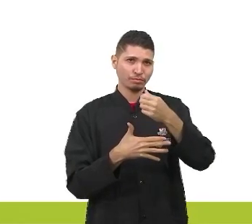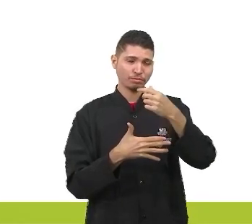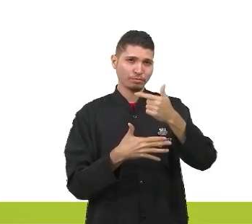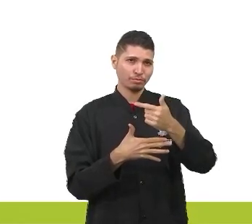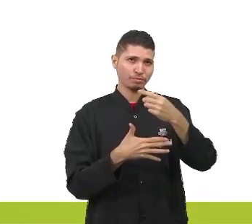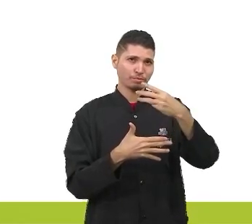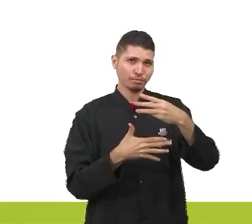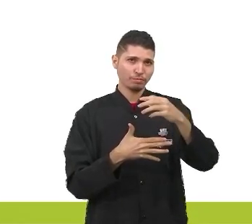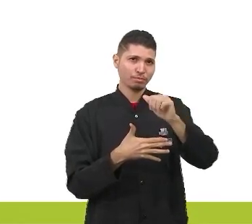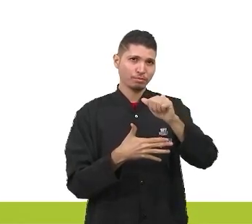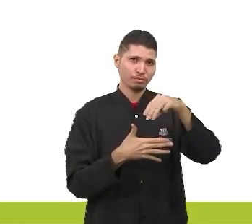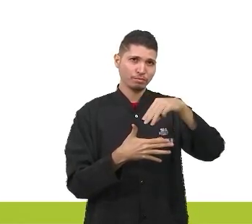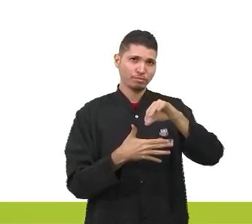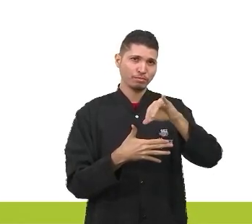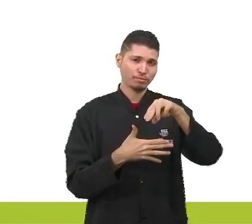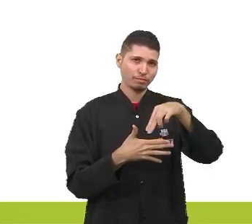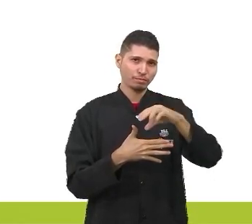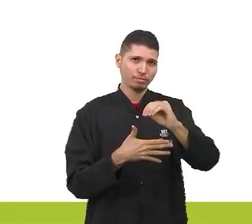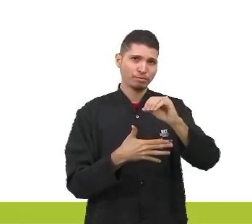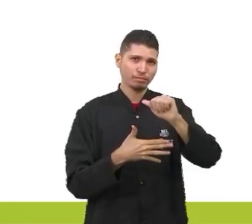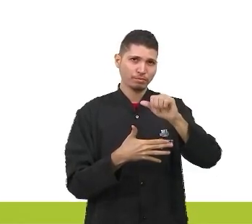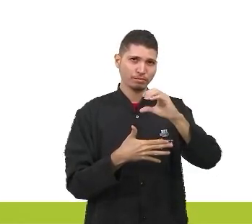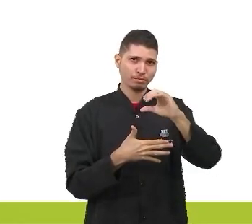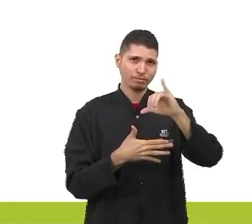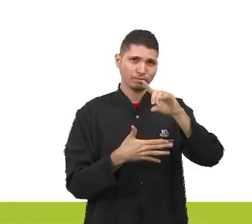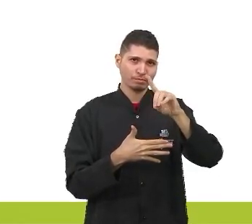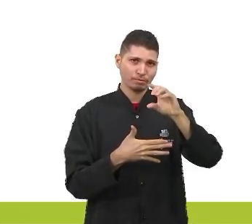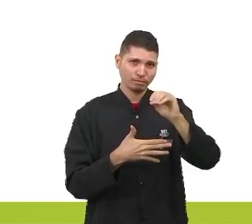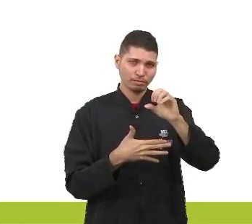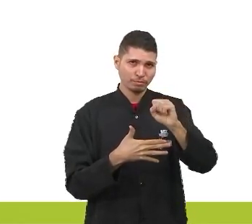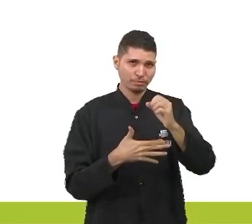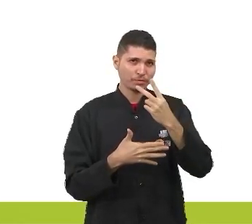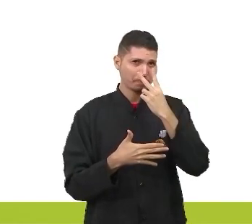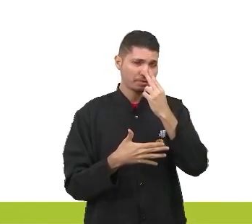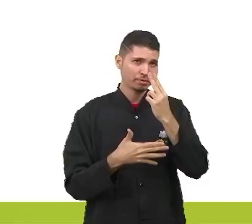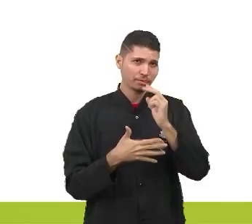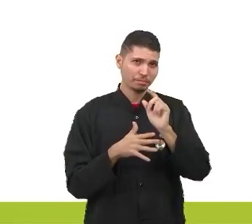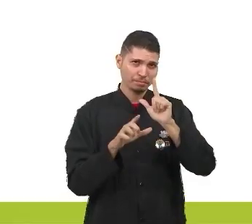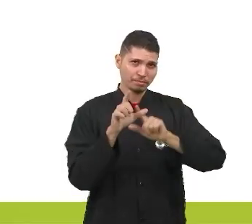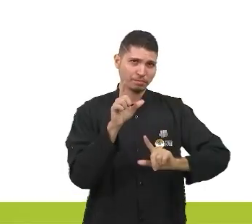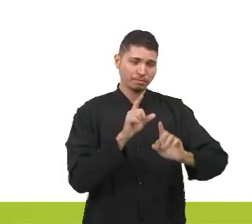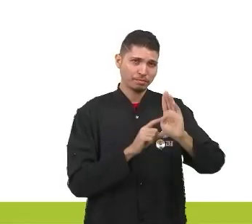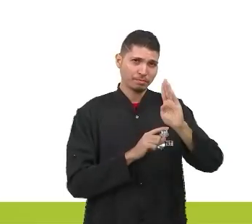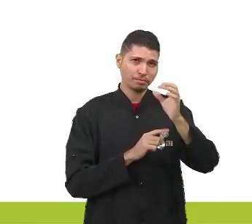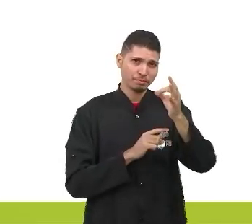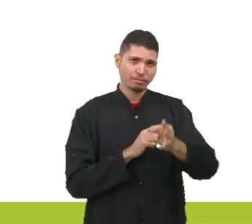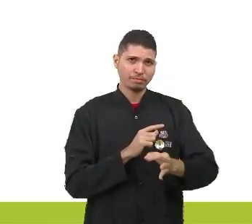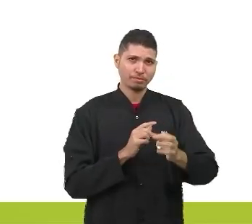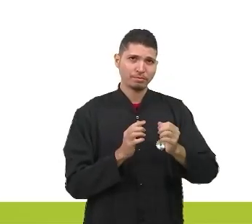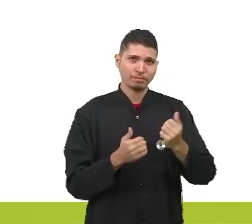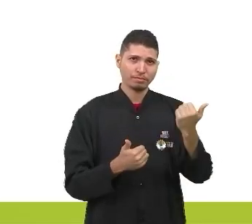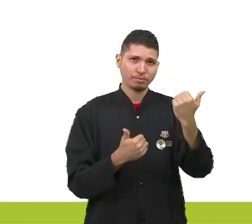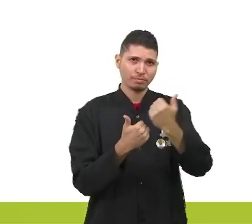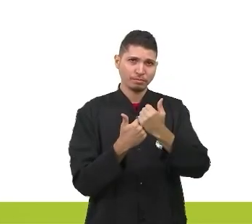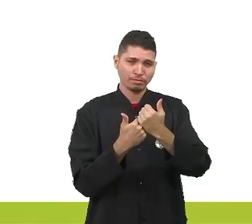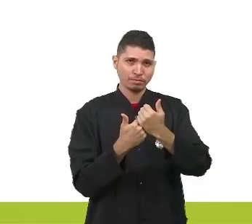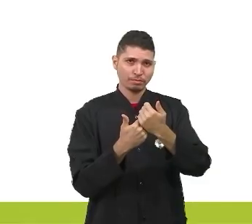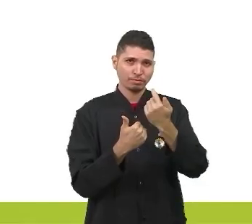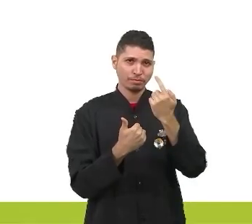aminoácidos. Essa é pequena. Então parece que a B é a correta. Eu vou deixar aí. Substituição de G por